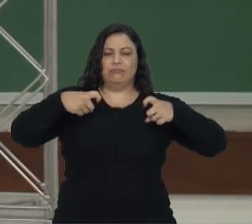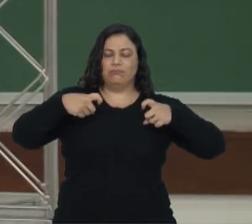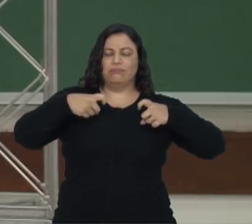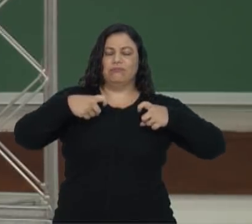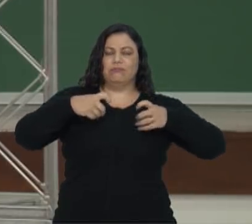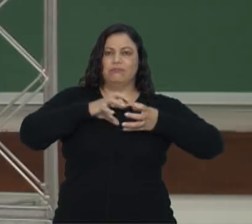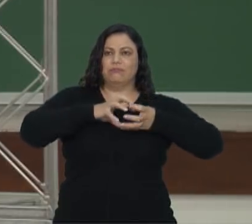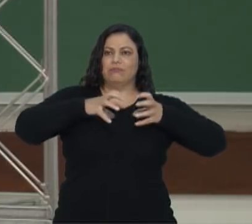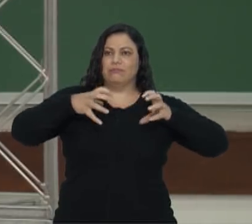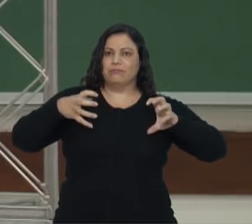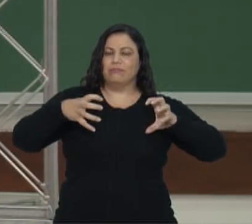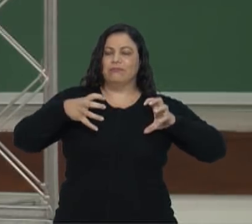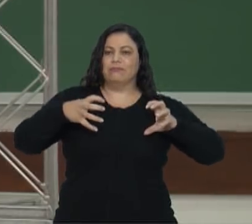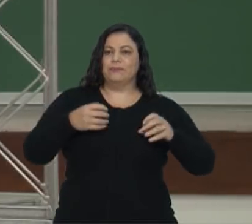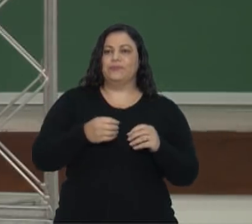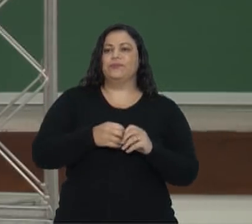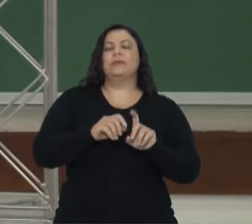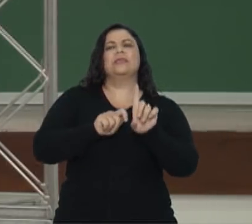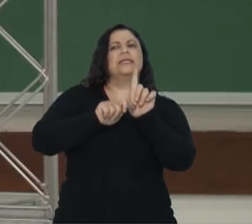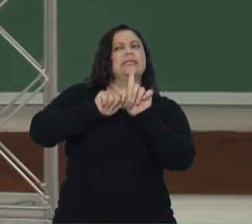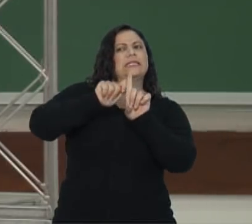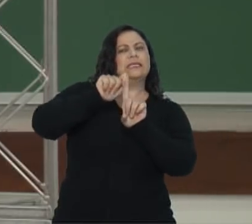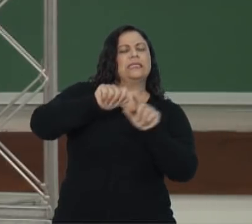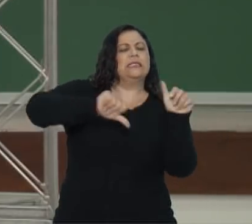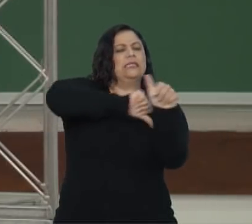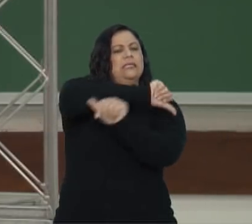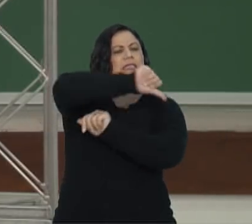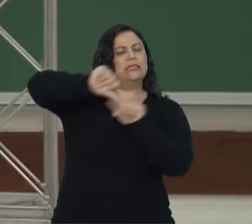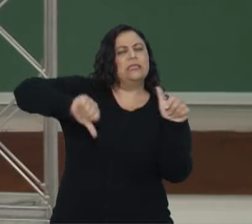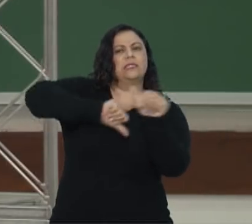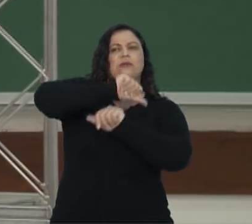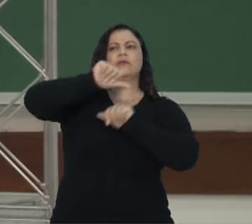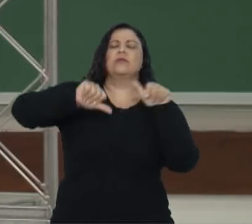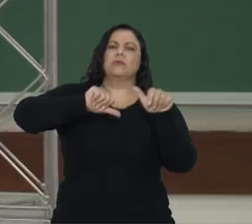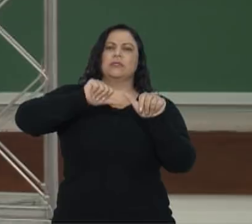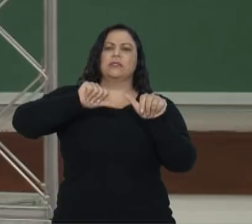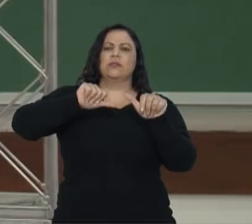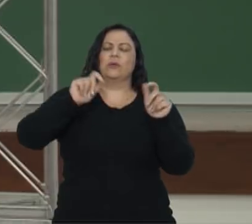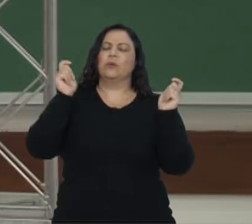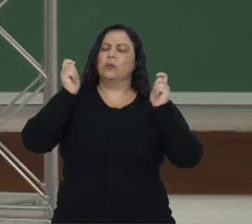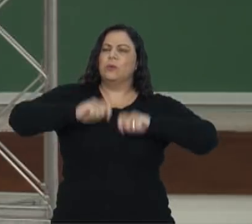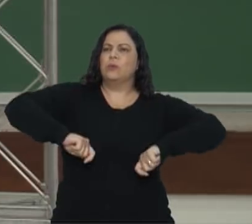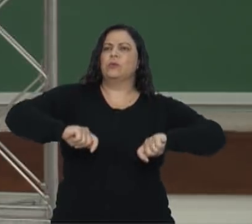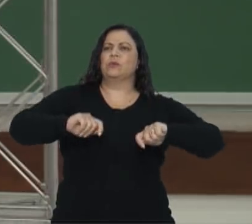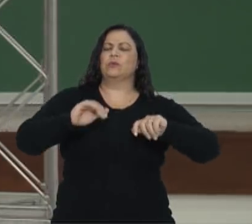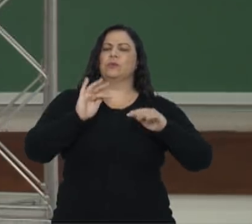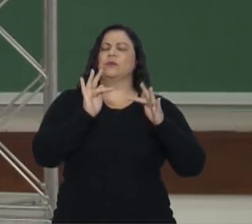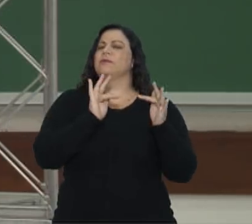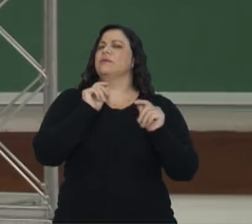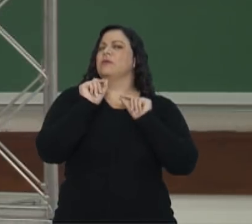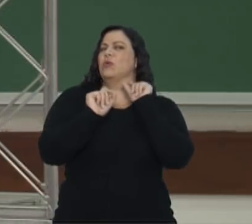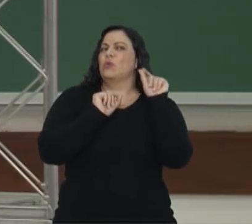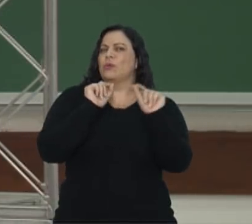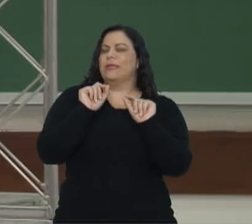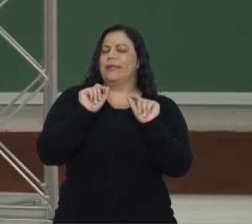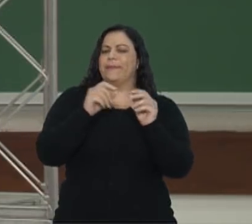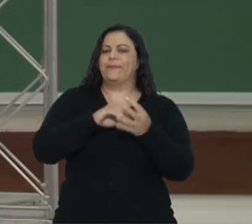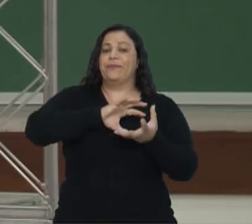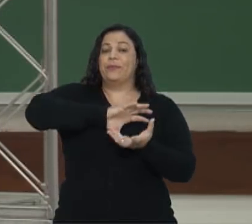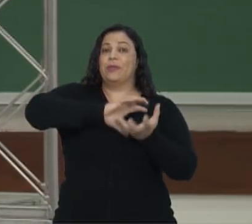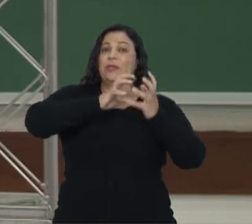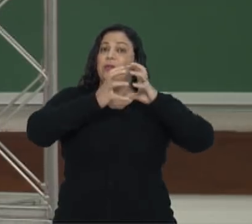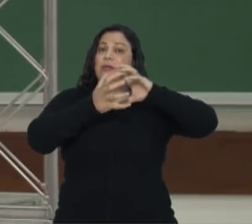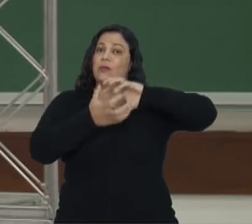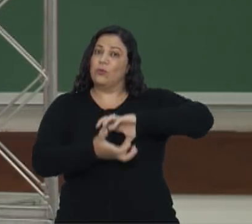das transformações, das modificações físicas? Então, quando eu mexo com o